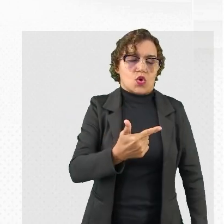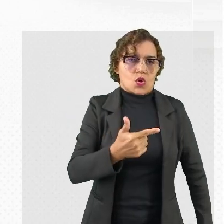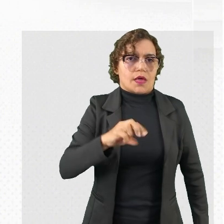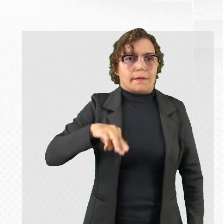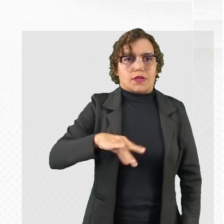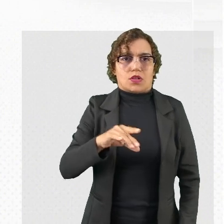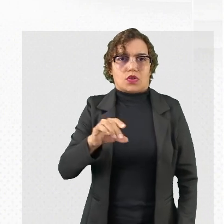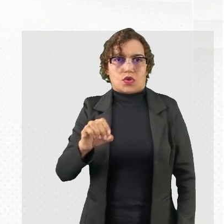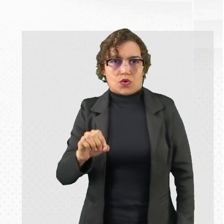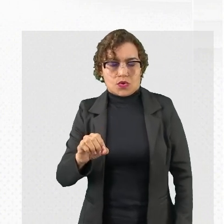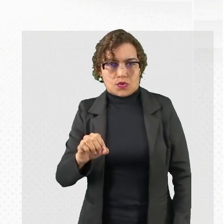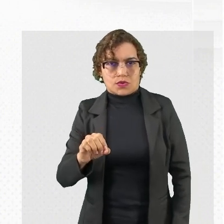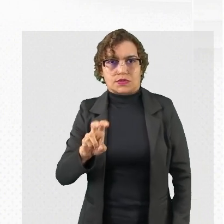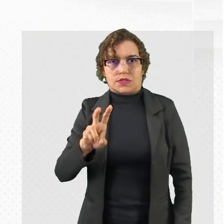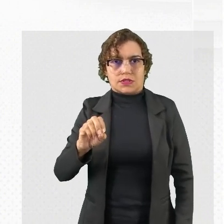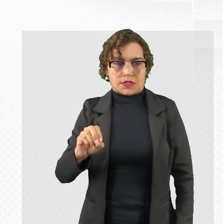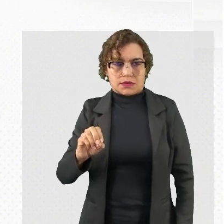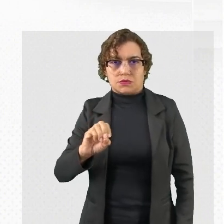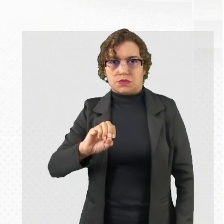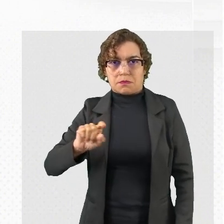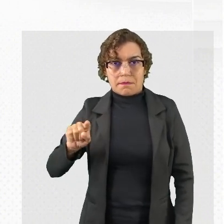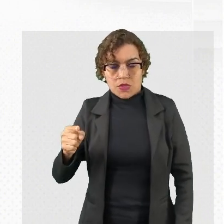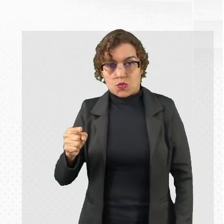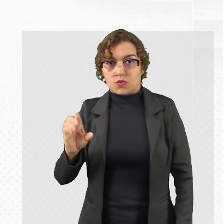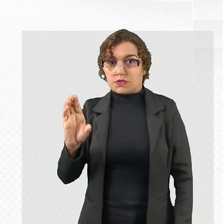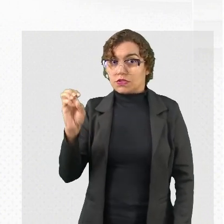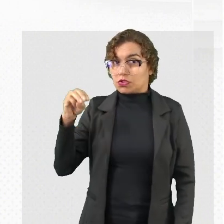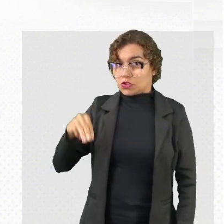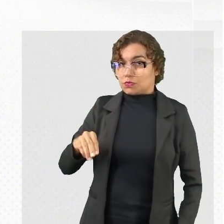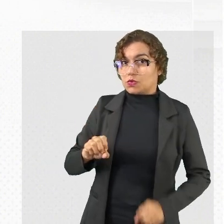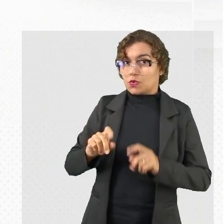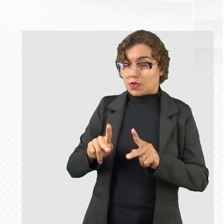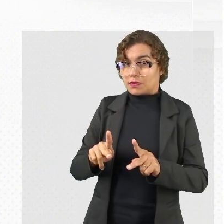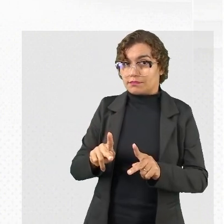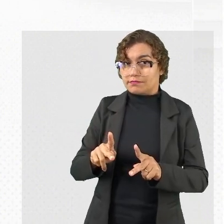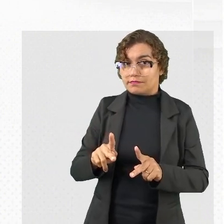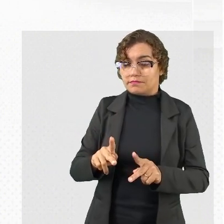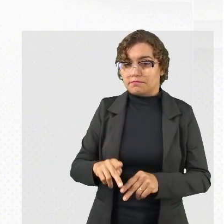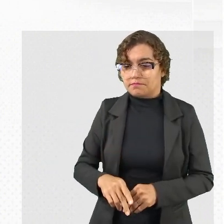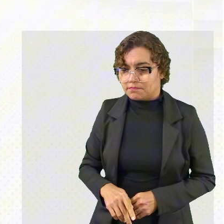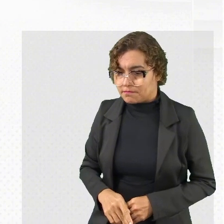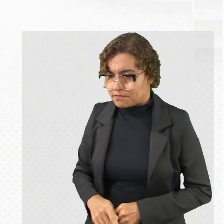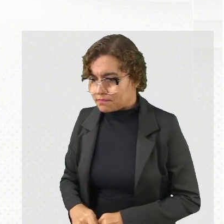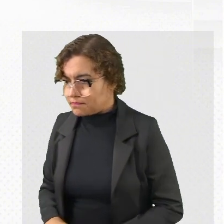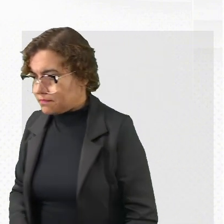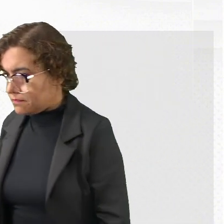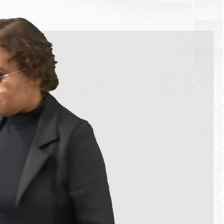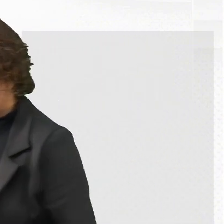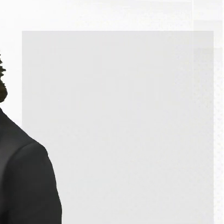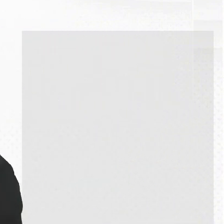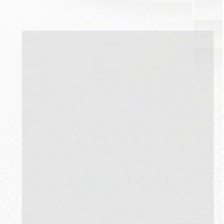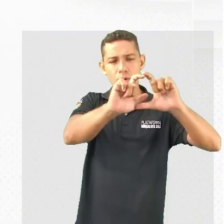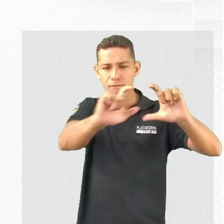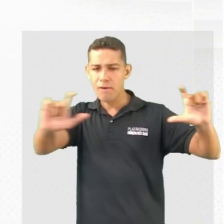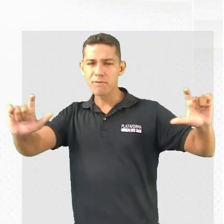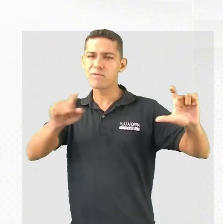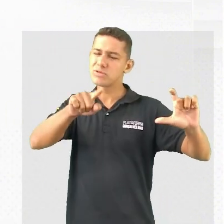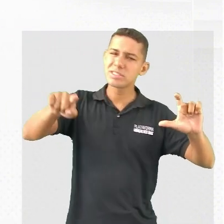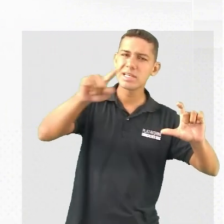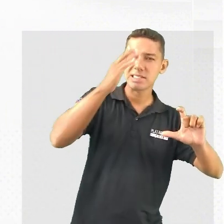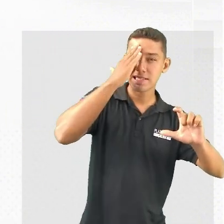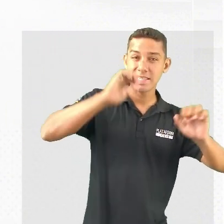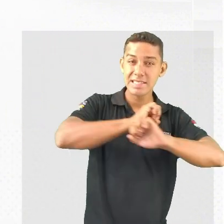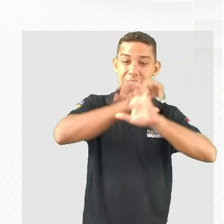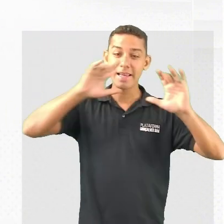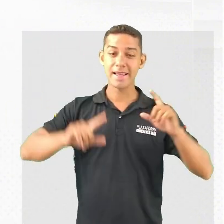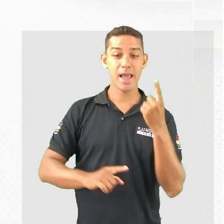2.500.000 centímetros. Certo? Essa distância real. Eu nem precisaria usar a fórmula, só você entender que 1